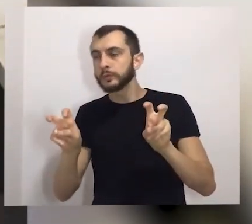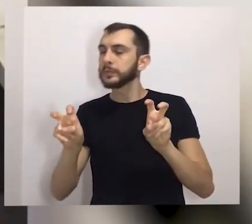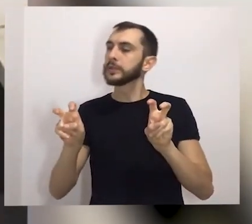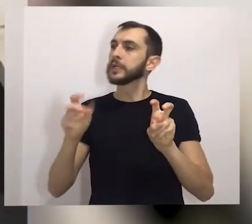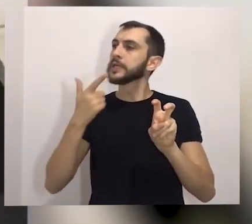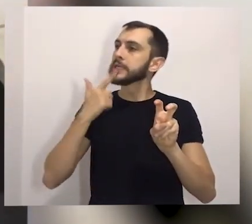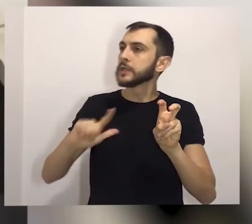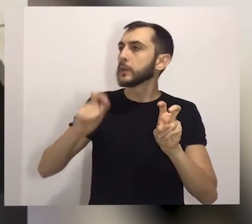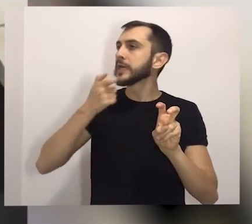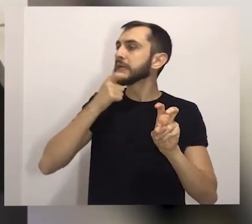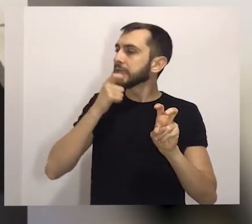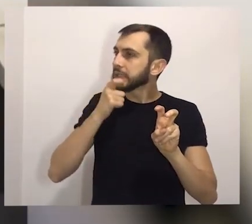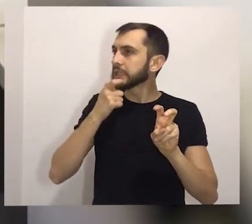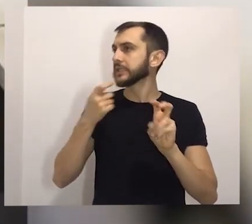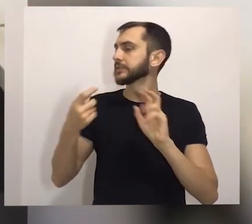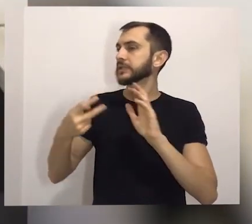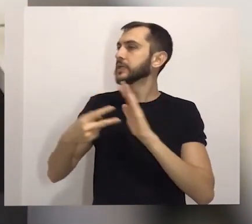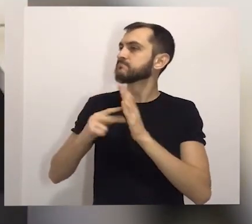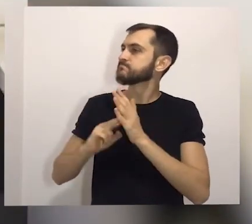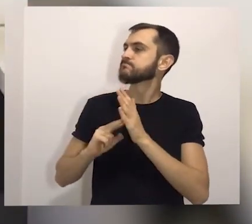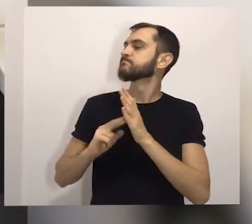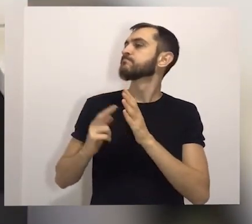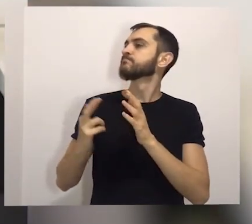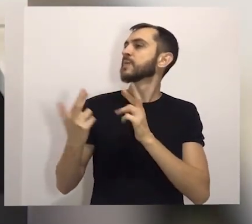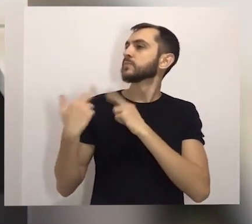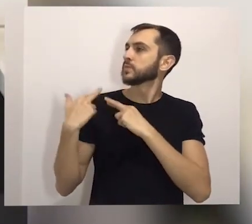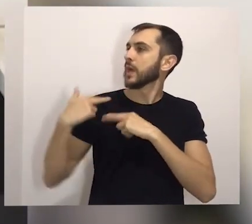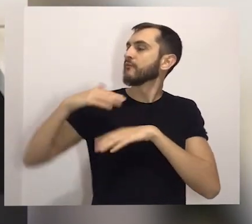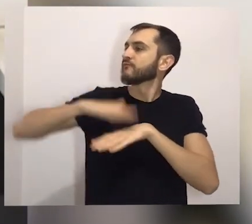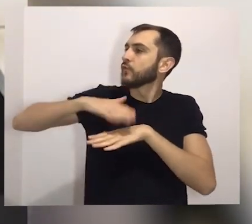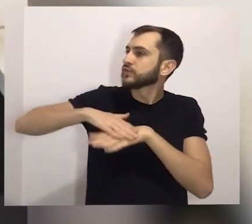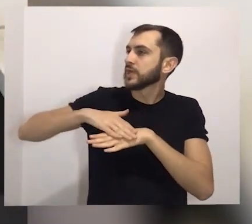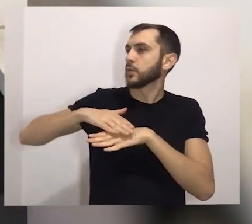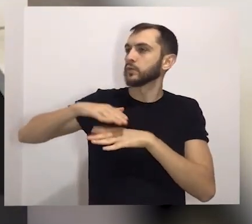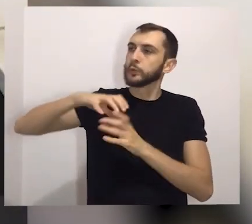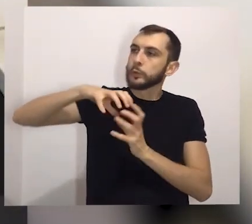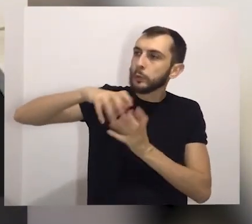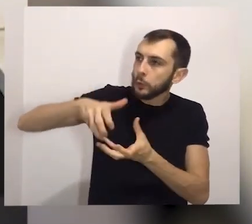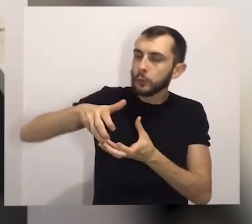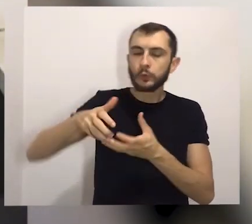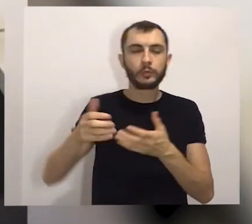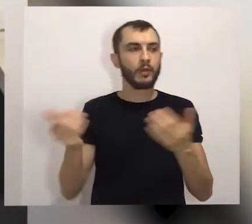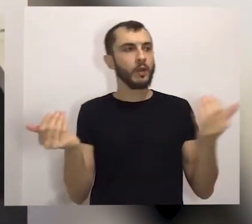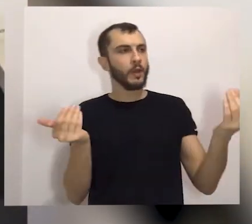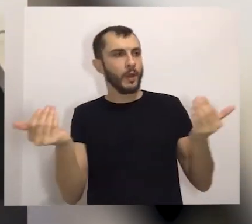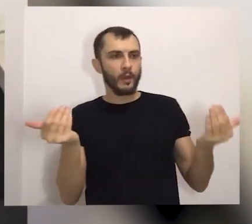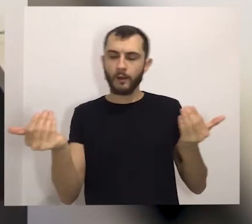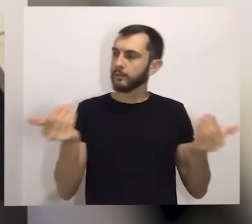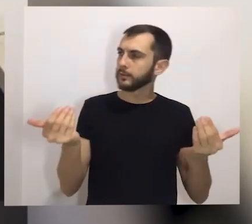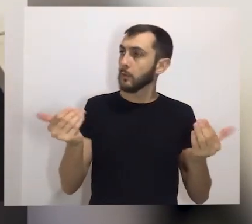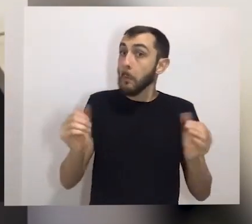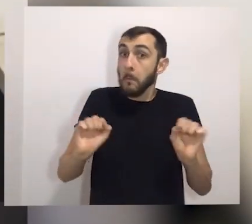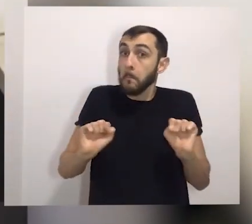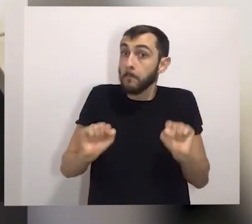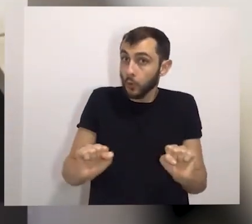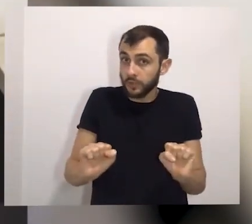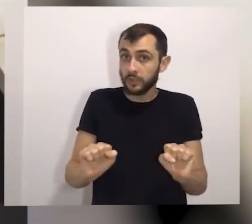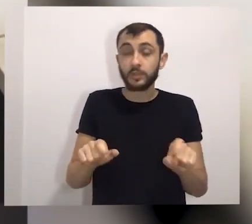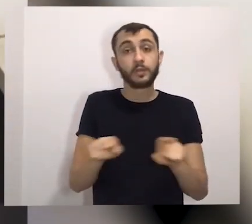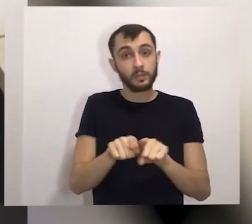da língua inglesa no mundo, a variedade de falantes e usos dessa língua, as relações de poder e de